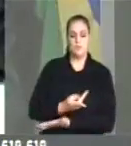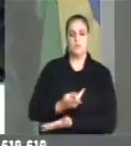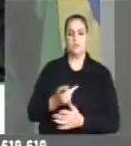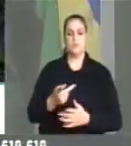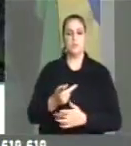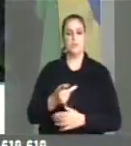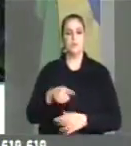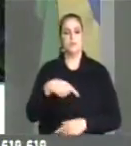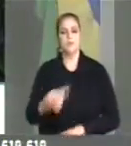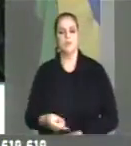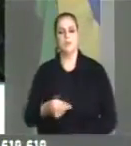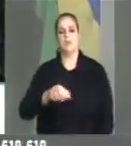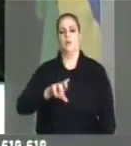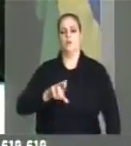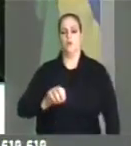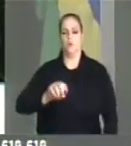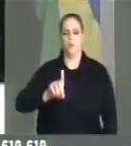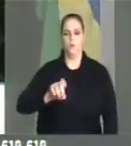hoje esta casa.